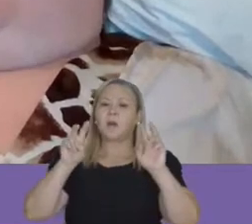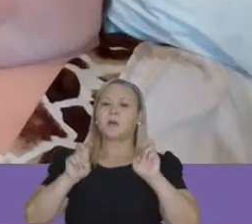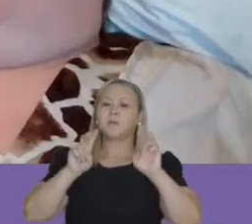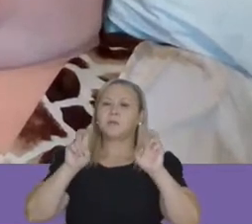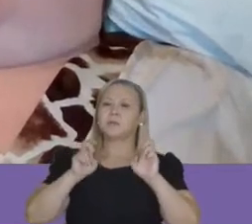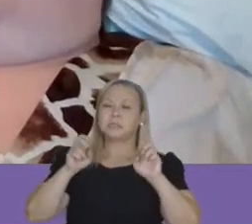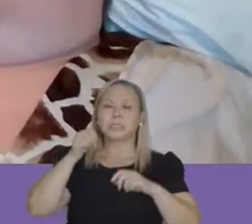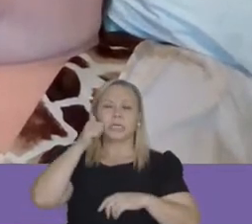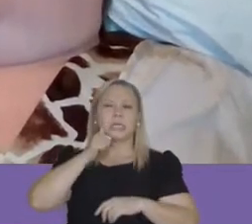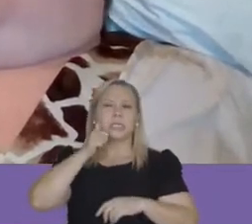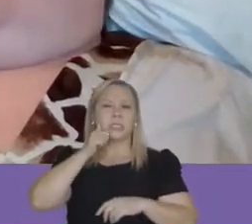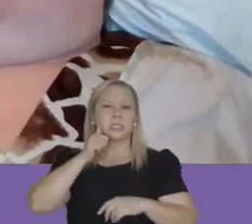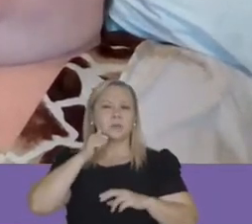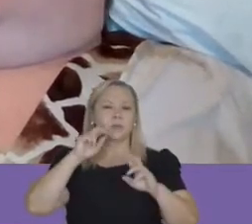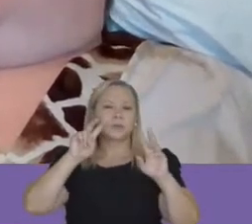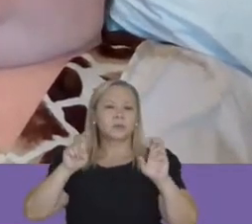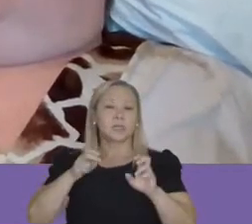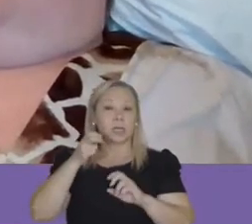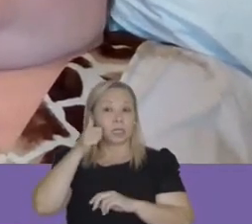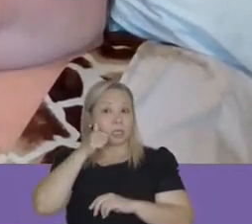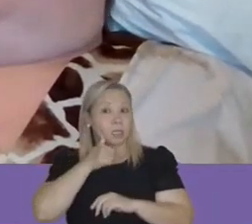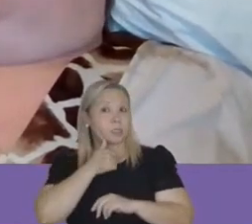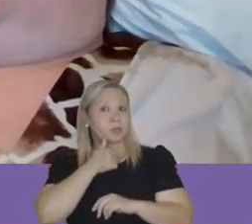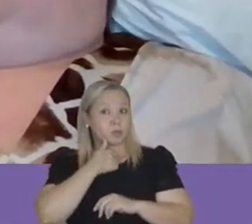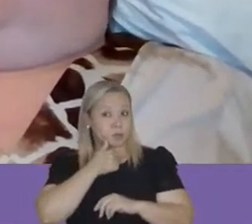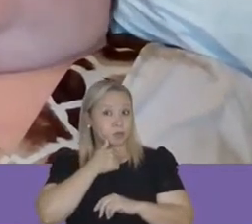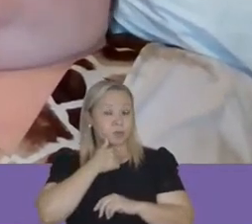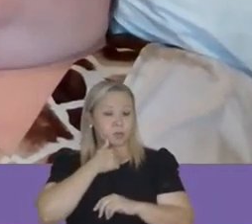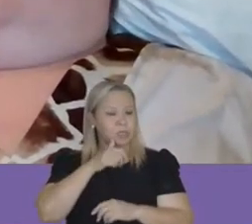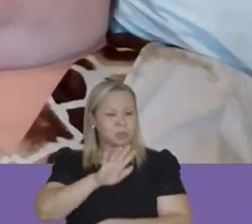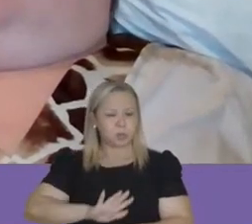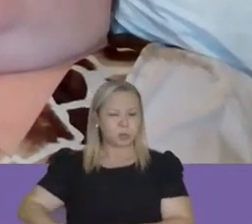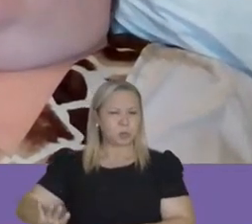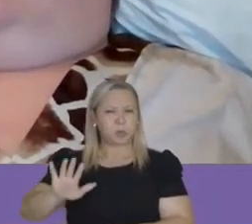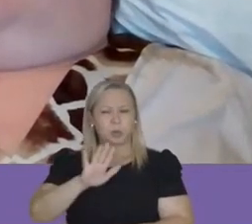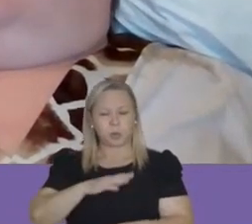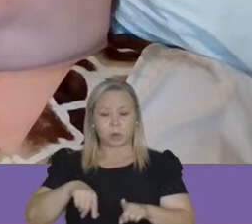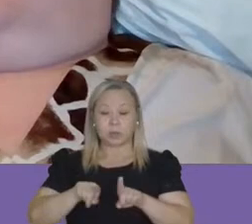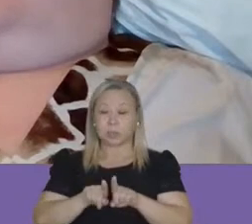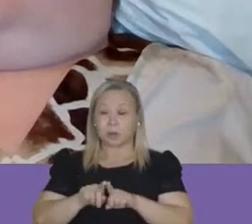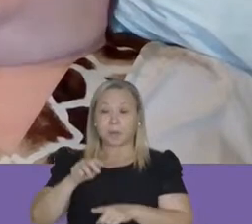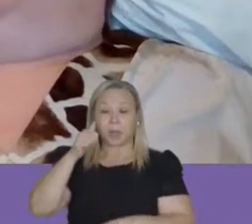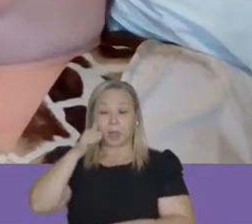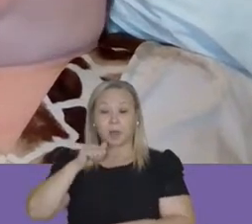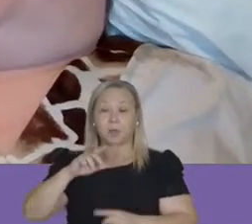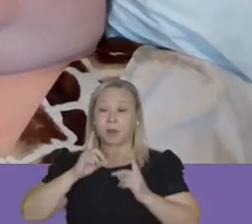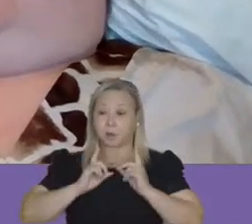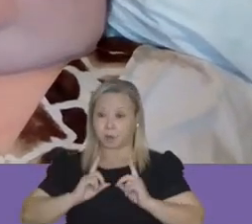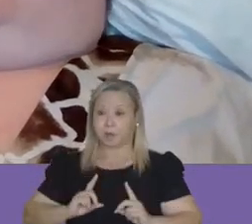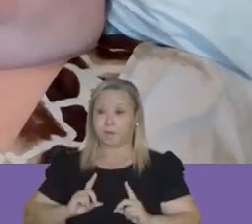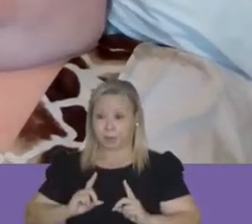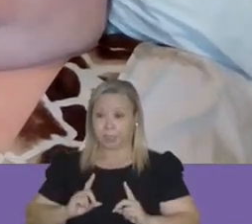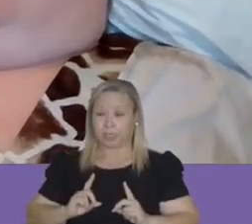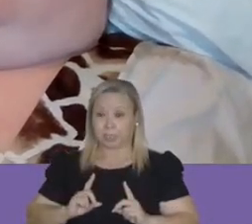é das mulheres, no caso das mulheres também em geral, e das mulheres com deficiência em particular,